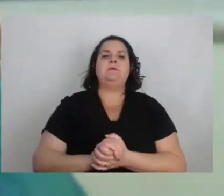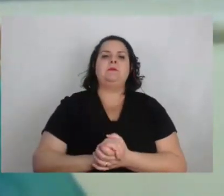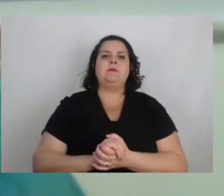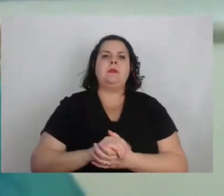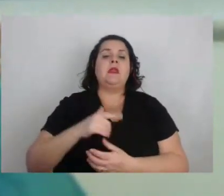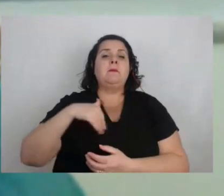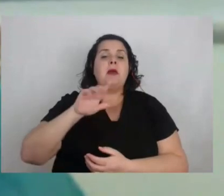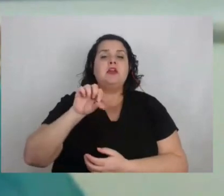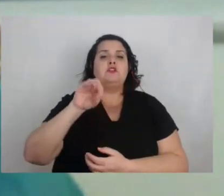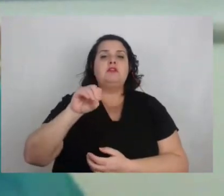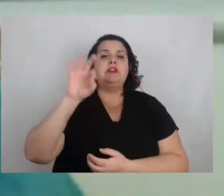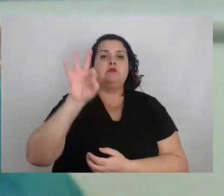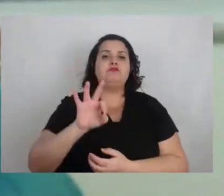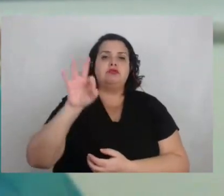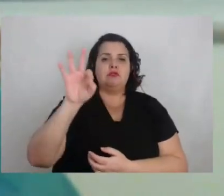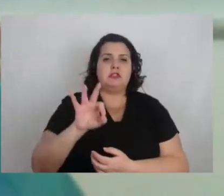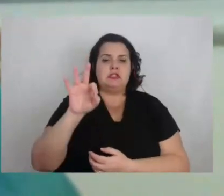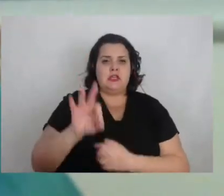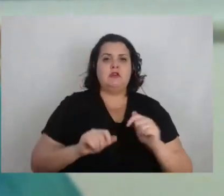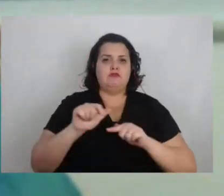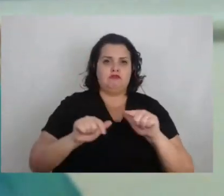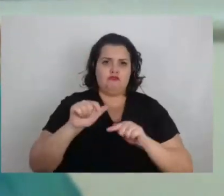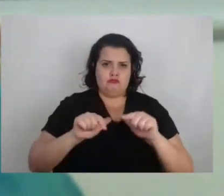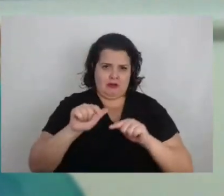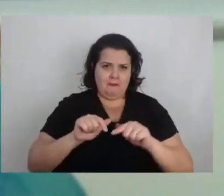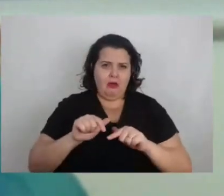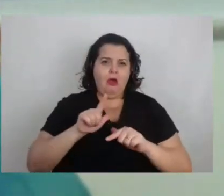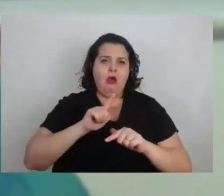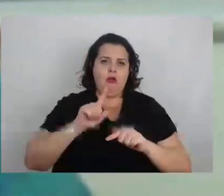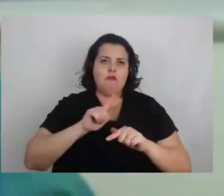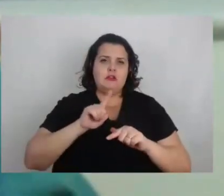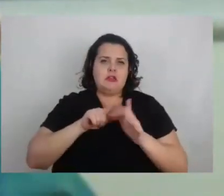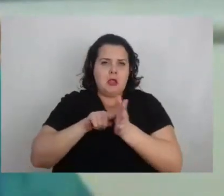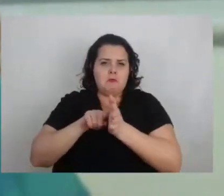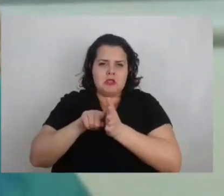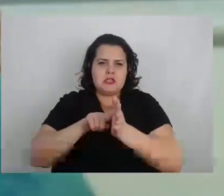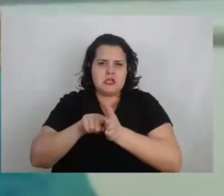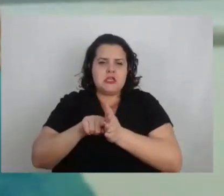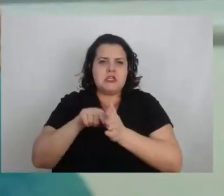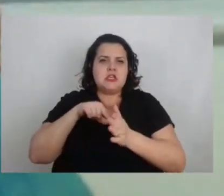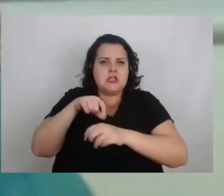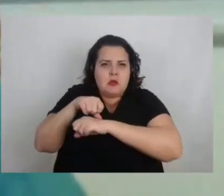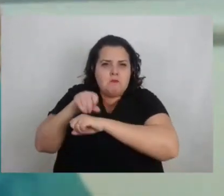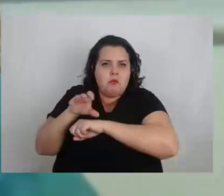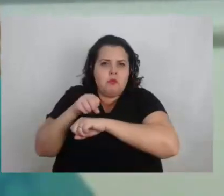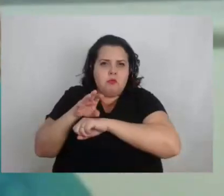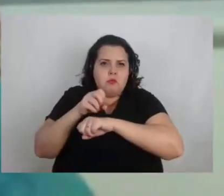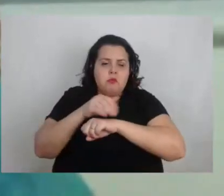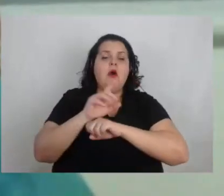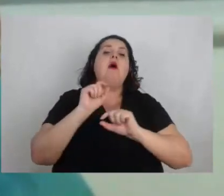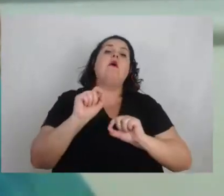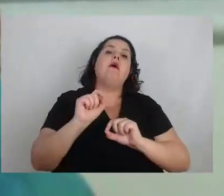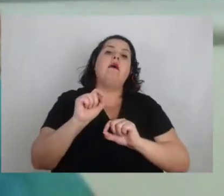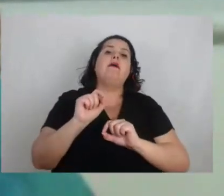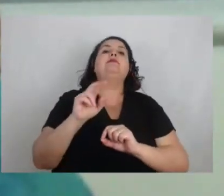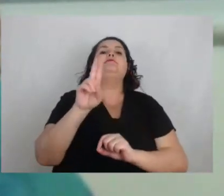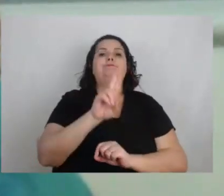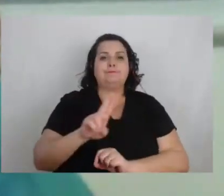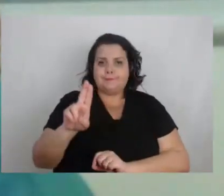Brasil vêm das suas instituições públicas. Do ponto de vista da extensão, que é outra